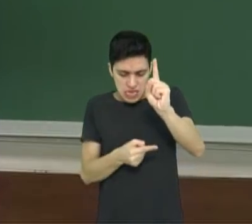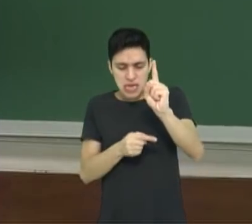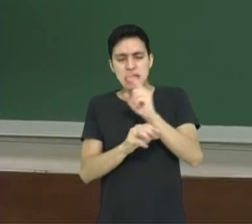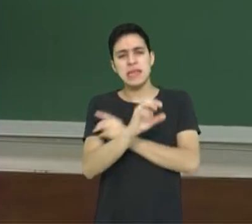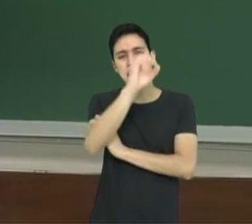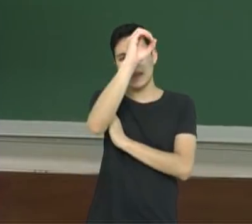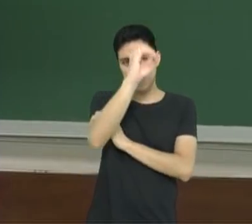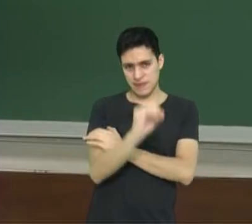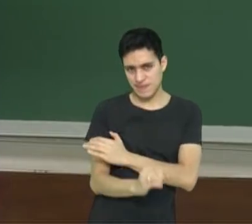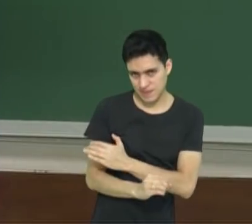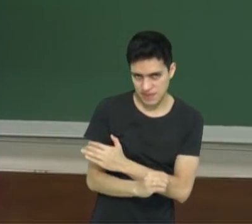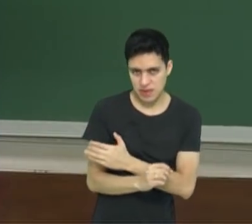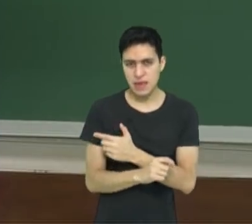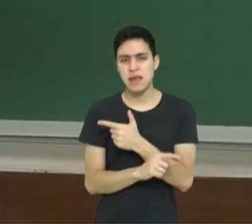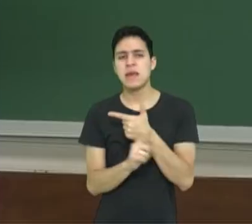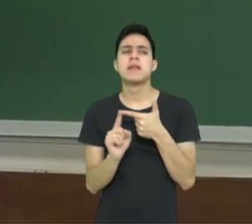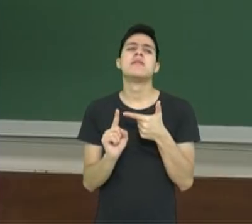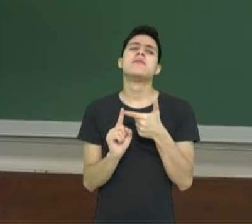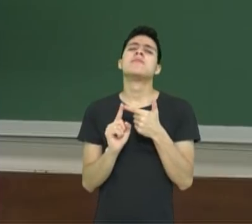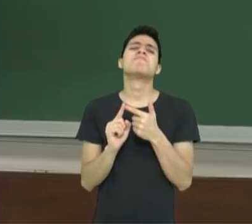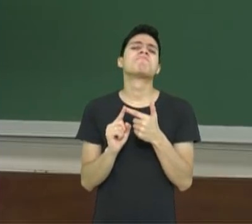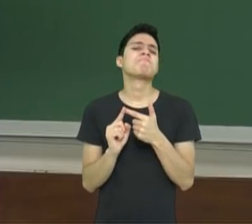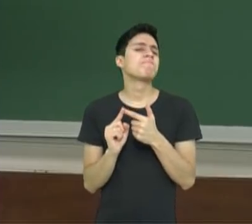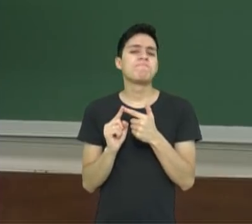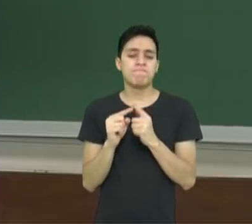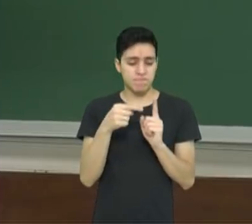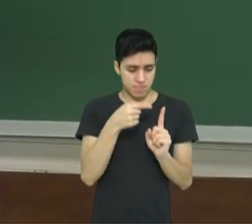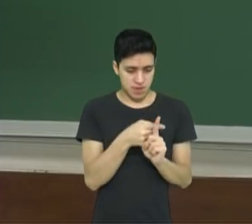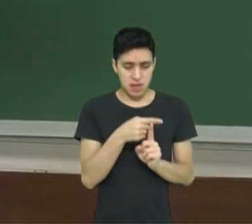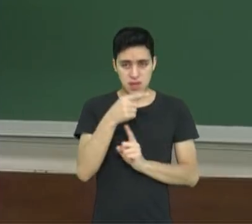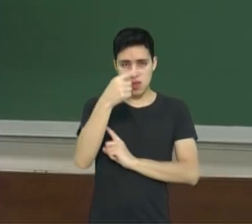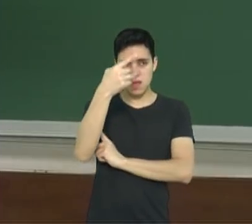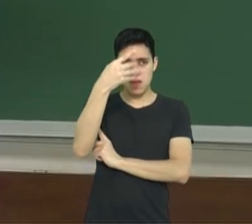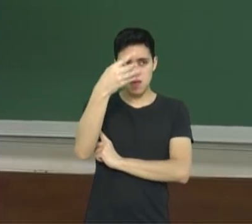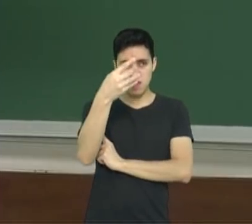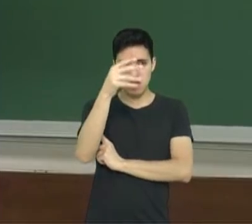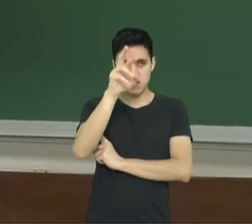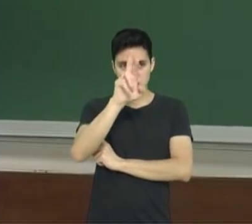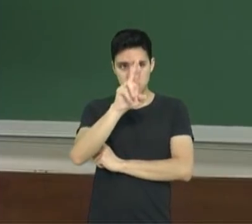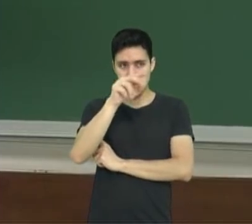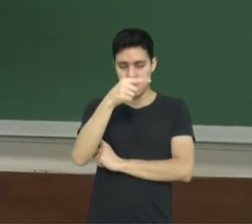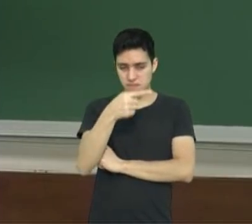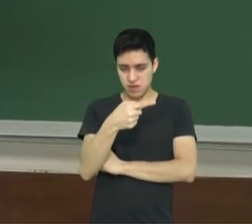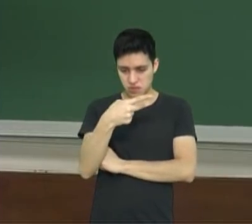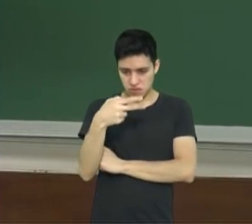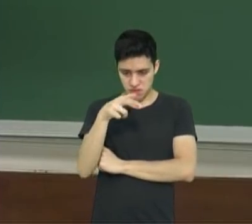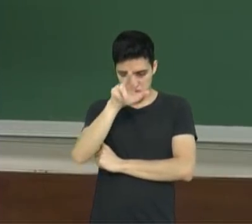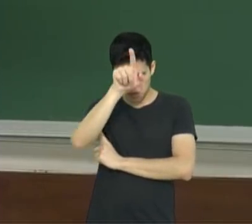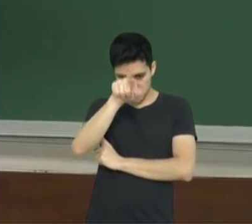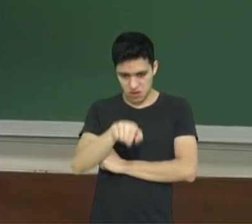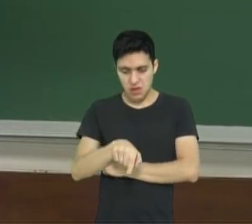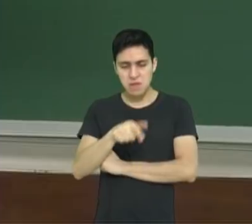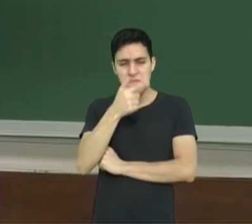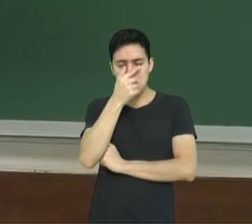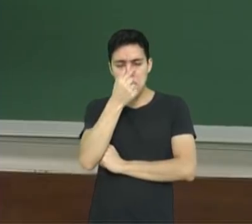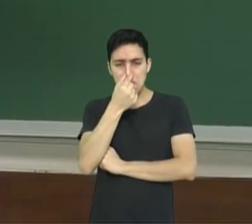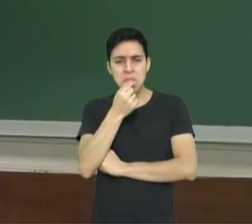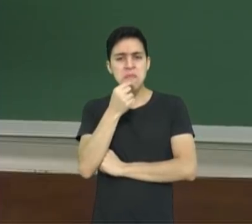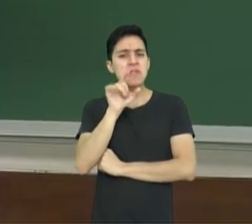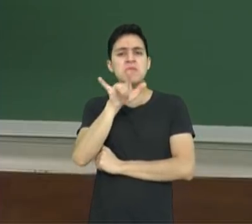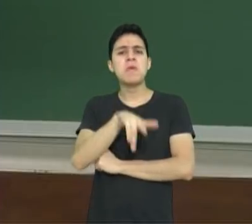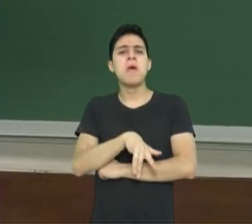0. Mais 4R menos 2R, ficou fácil também, né? 4 tira 2,